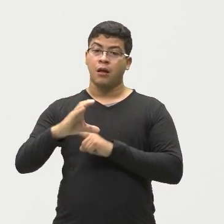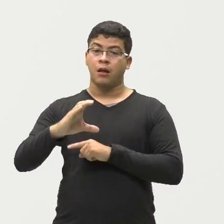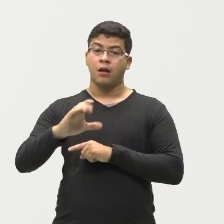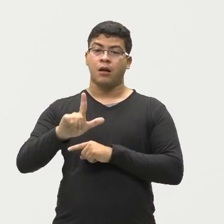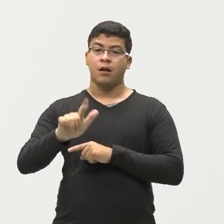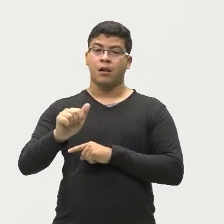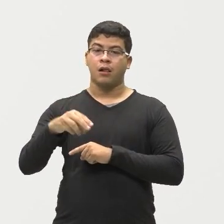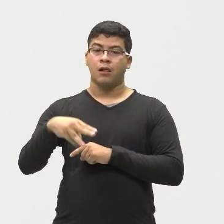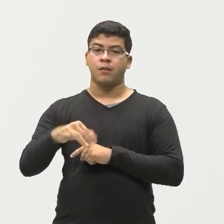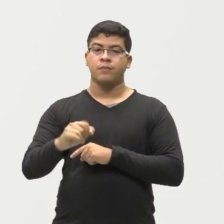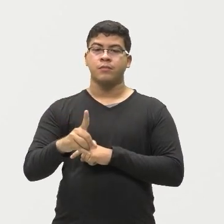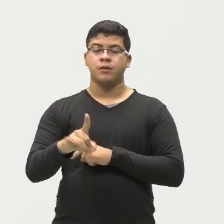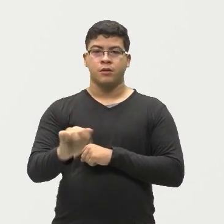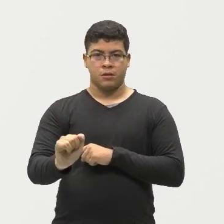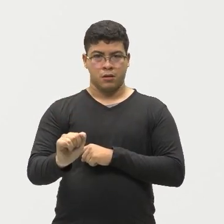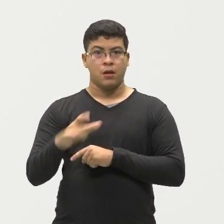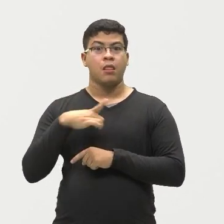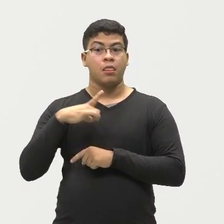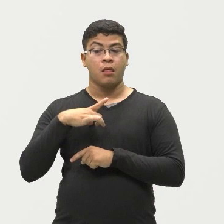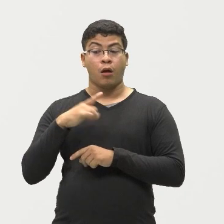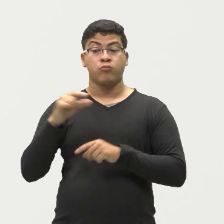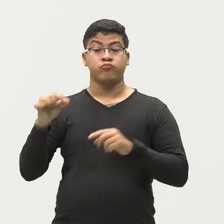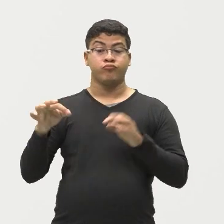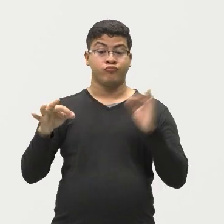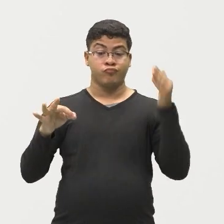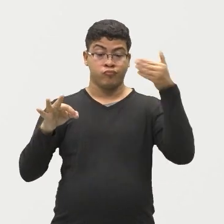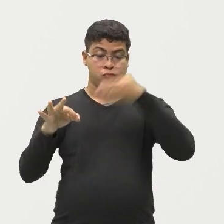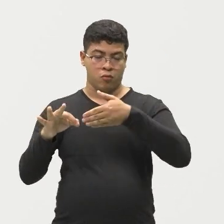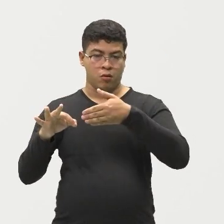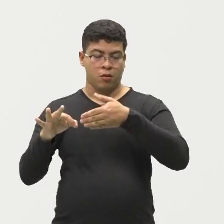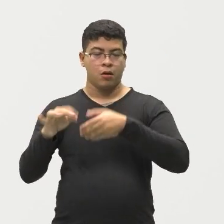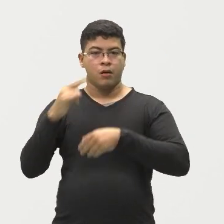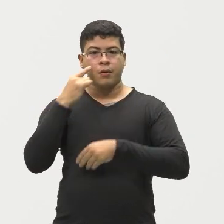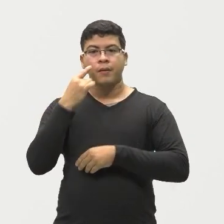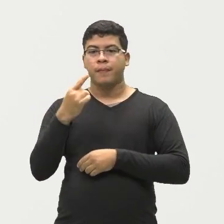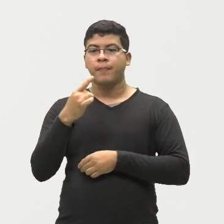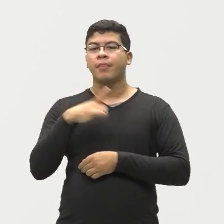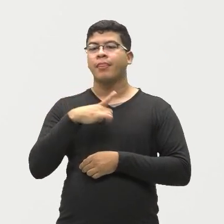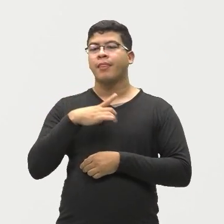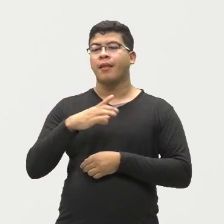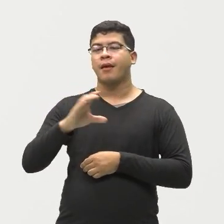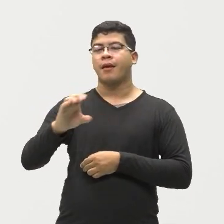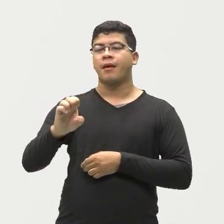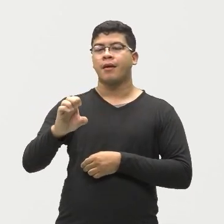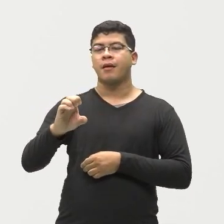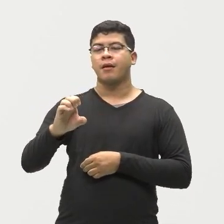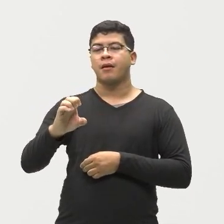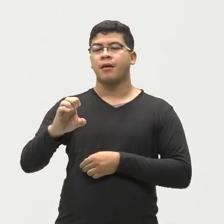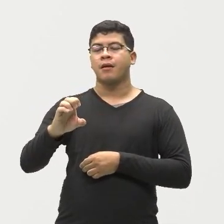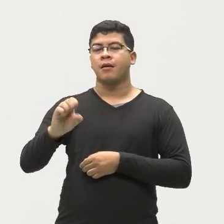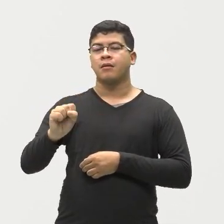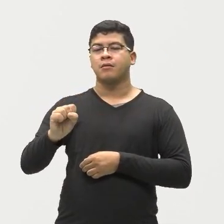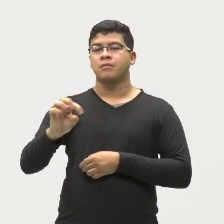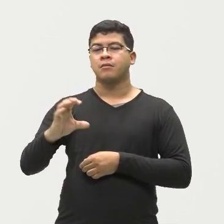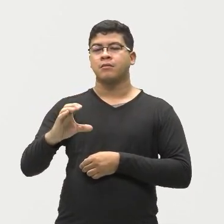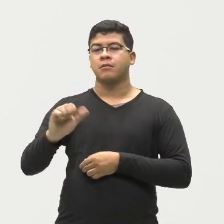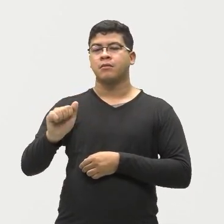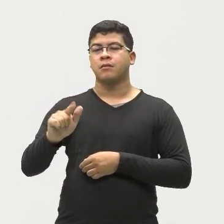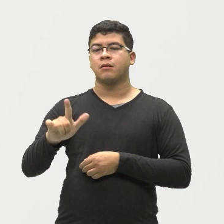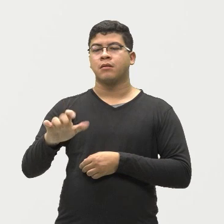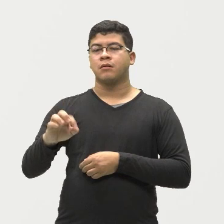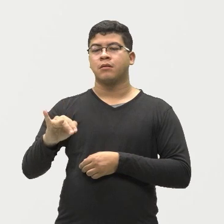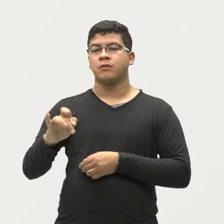está relacionada com o órgão reprodutor. A escarlatina, né, que a gente observa aqui, ó, como se fossem